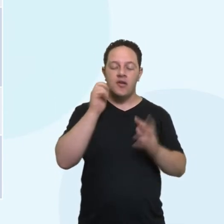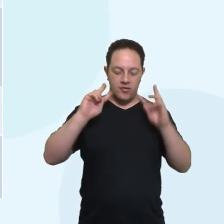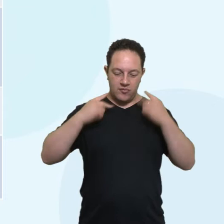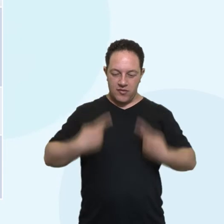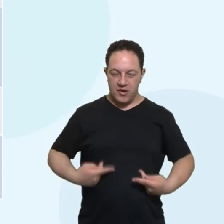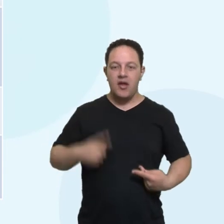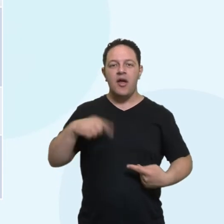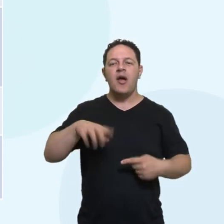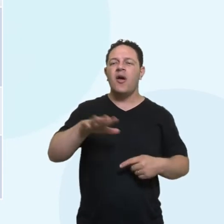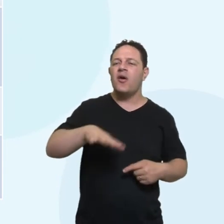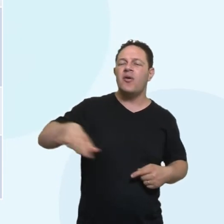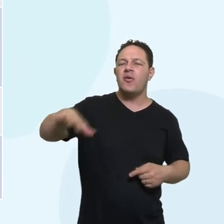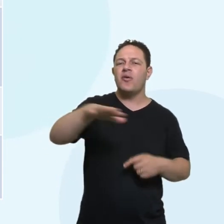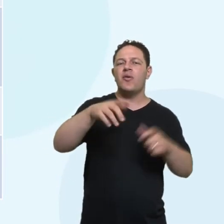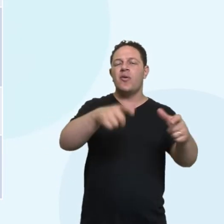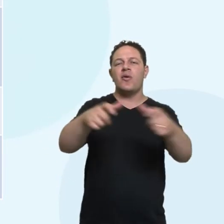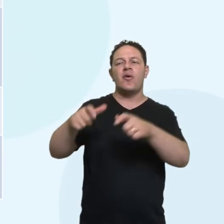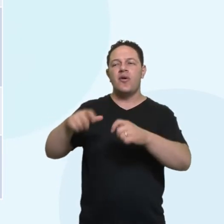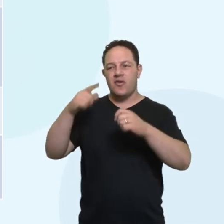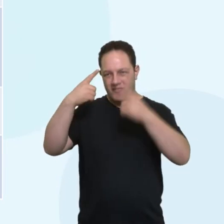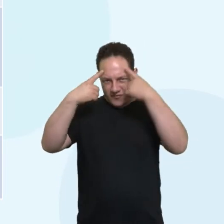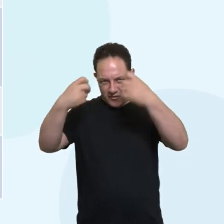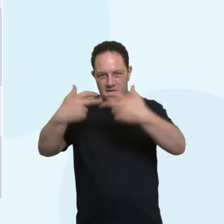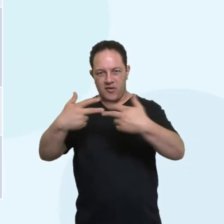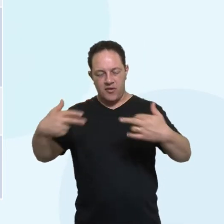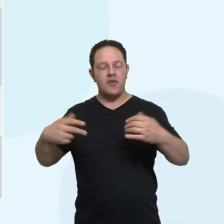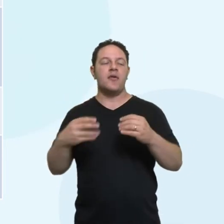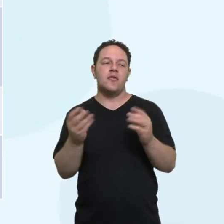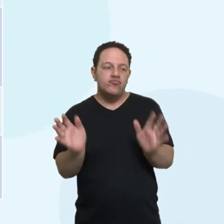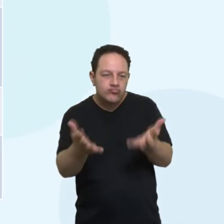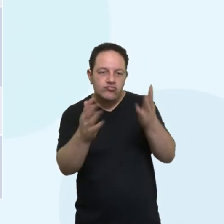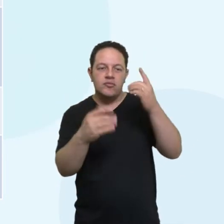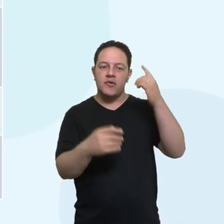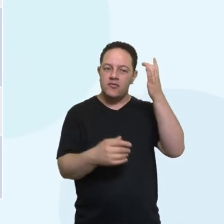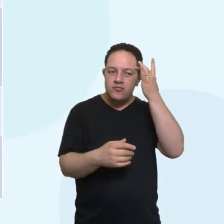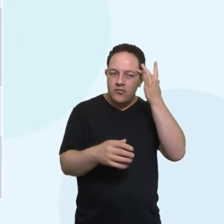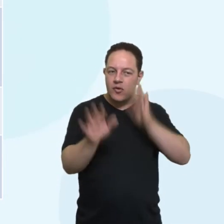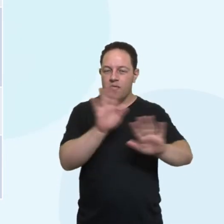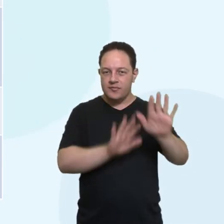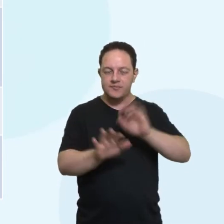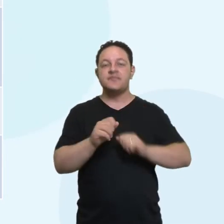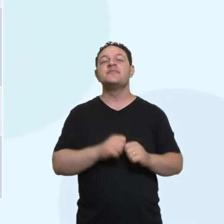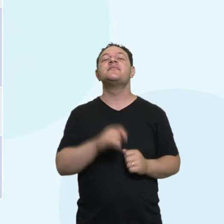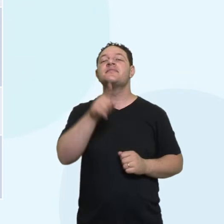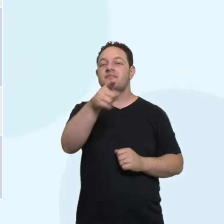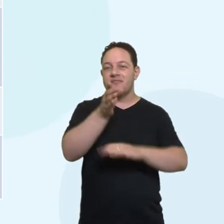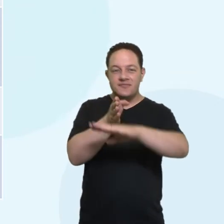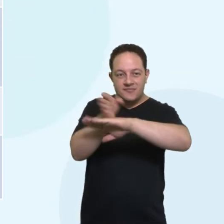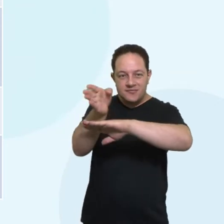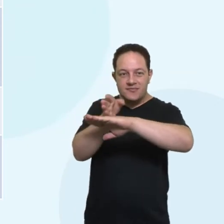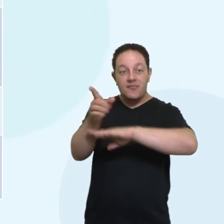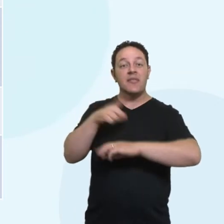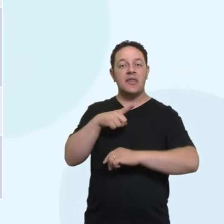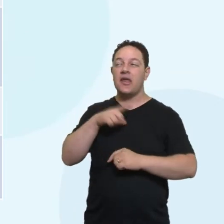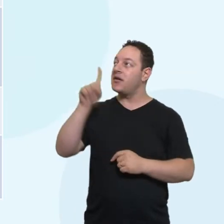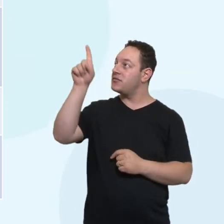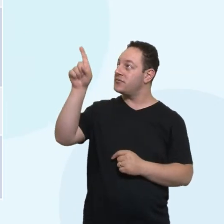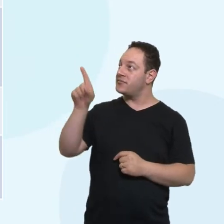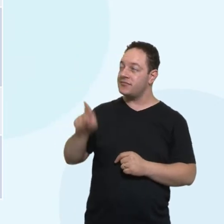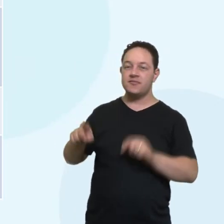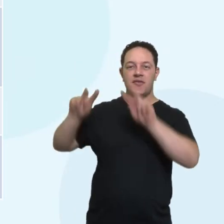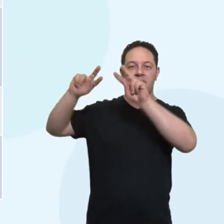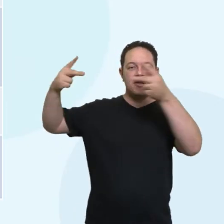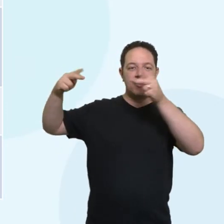da violência urbana então lá no repositório um quando vocês acessarem na essa o